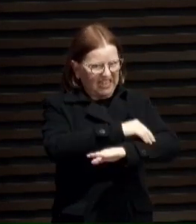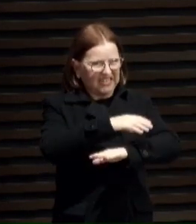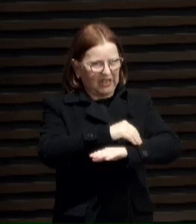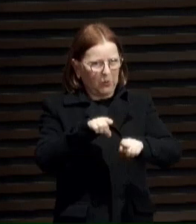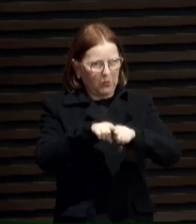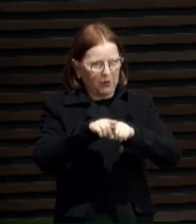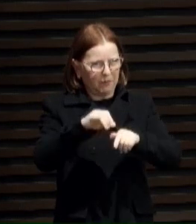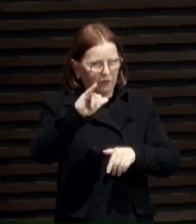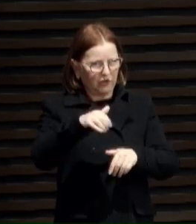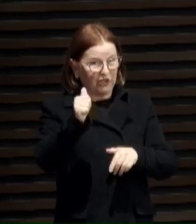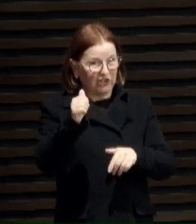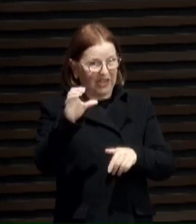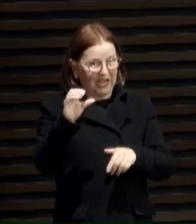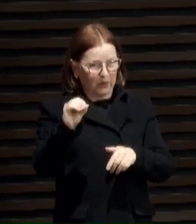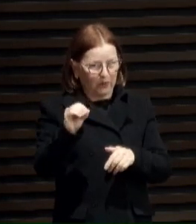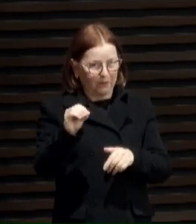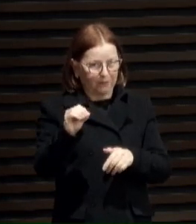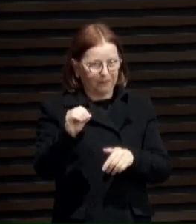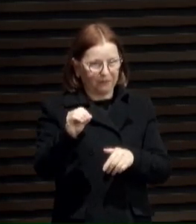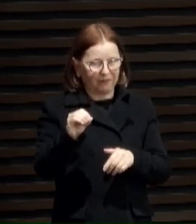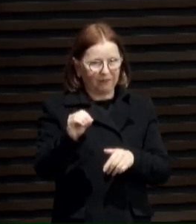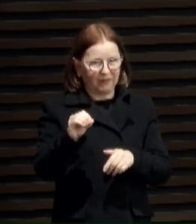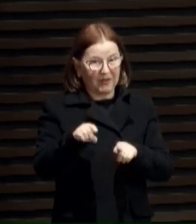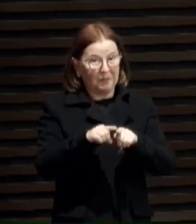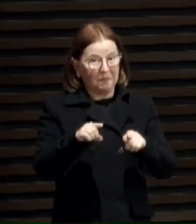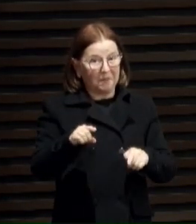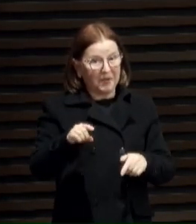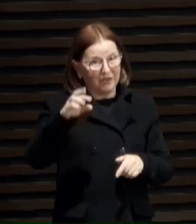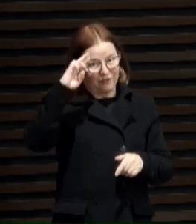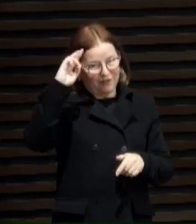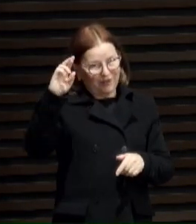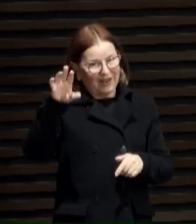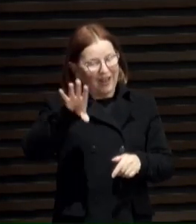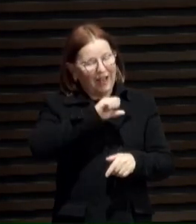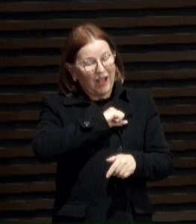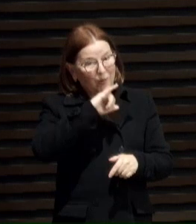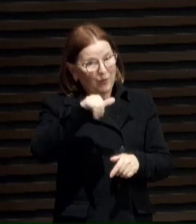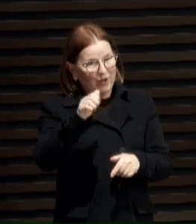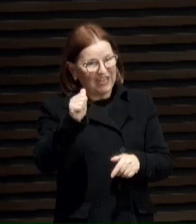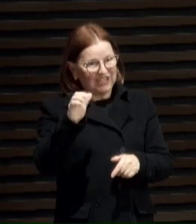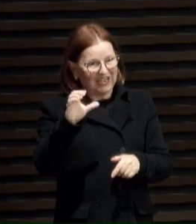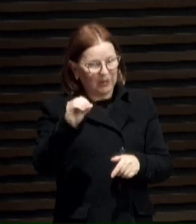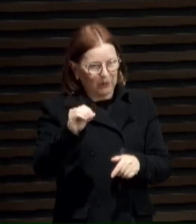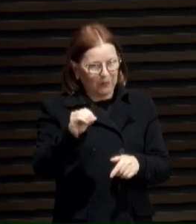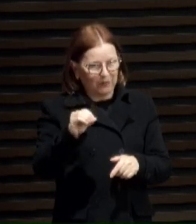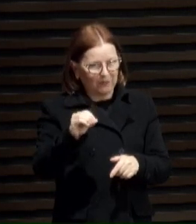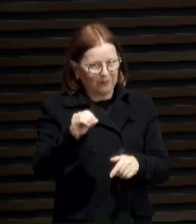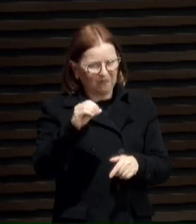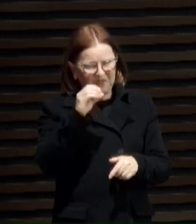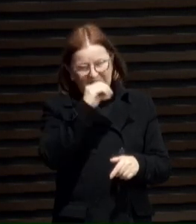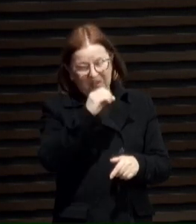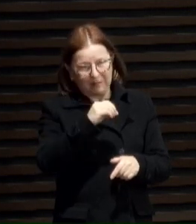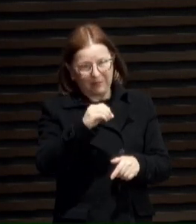Senhor. Todavia, amei a Jacó, porém aborreci a Esaú. E fiz dos seus